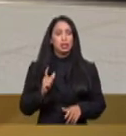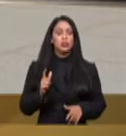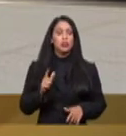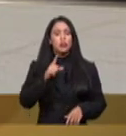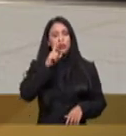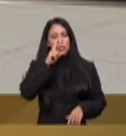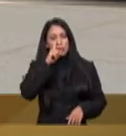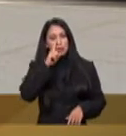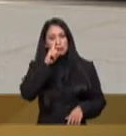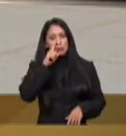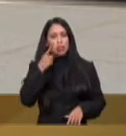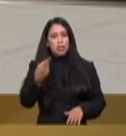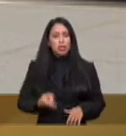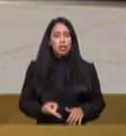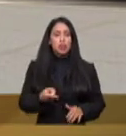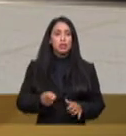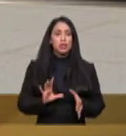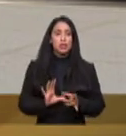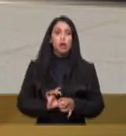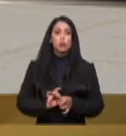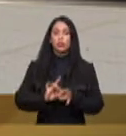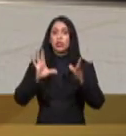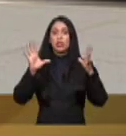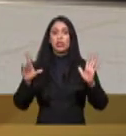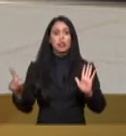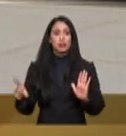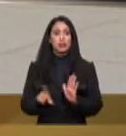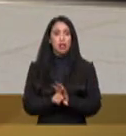e riscos dessa autorização